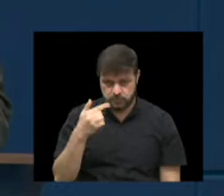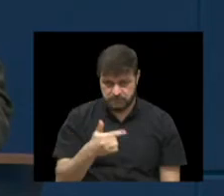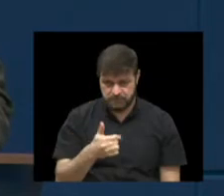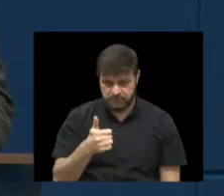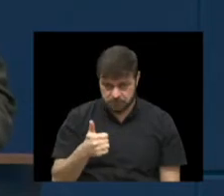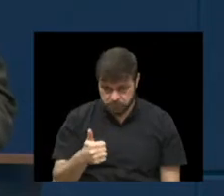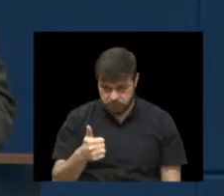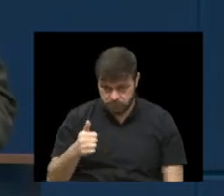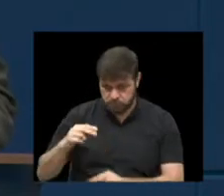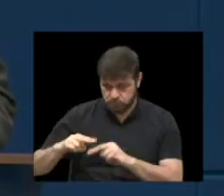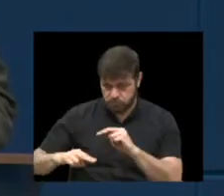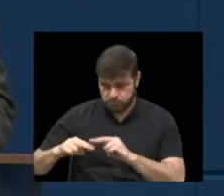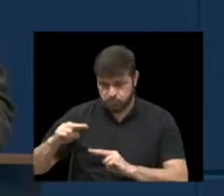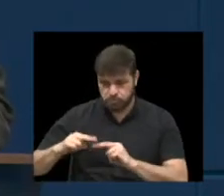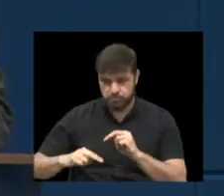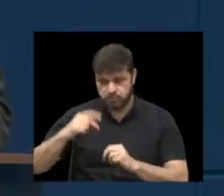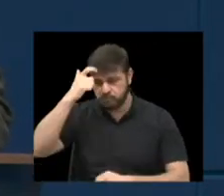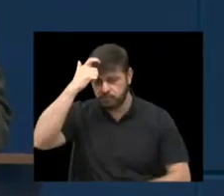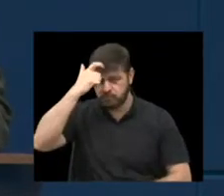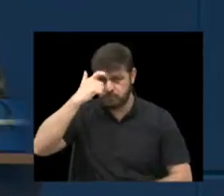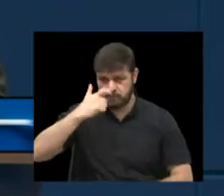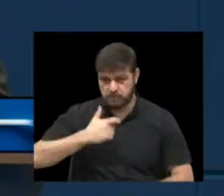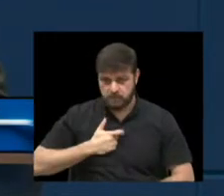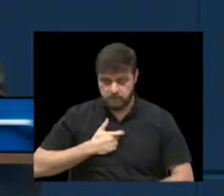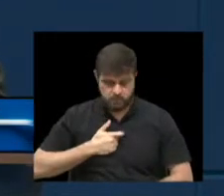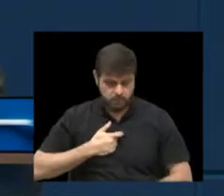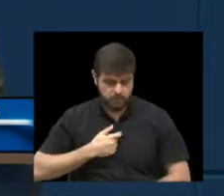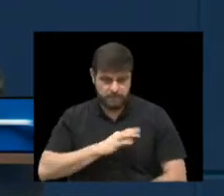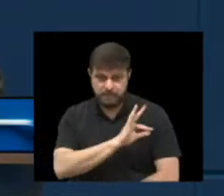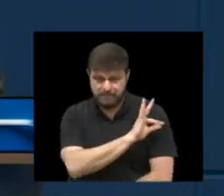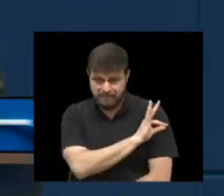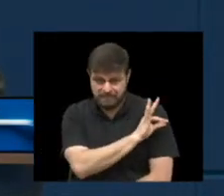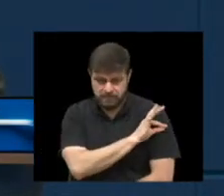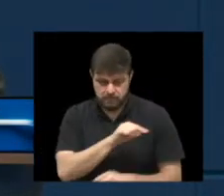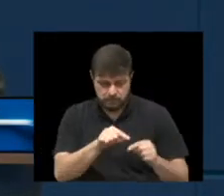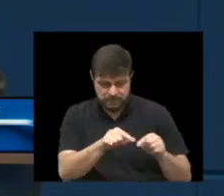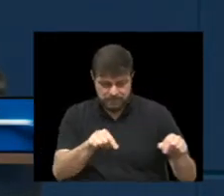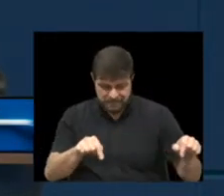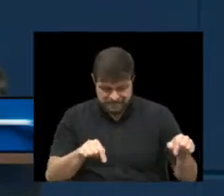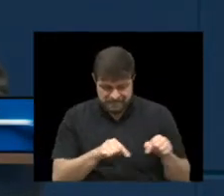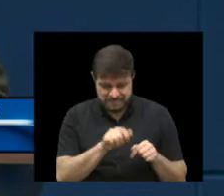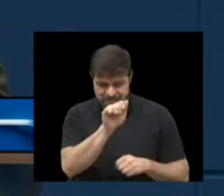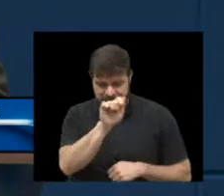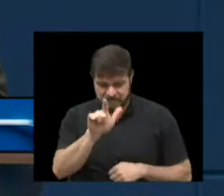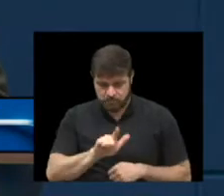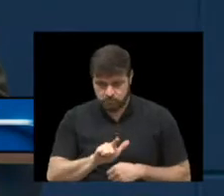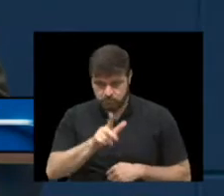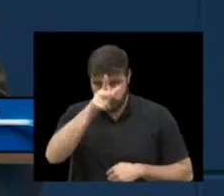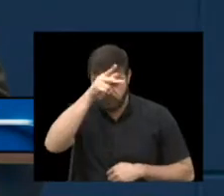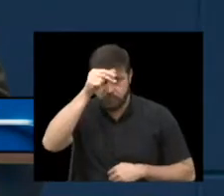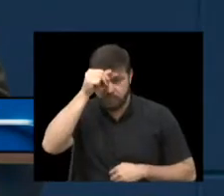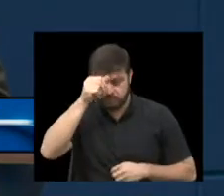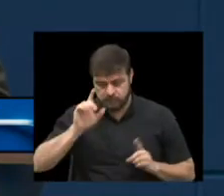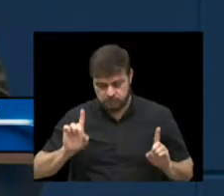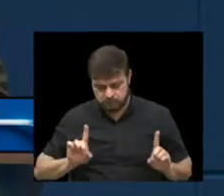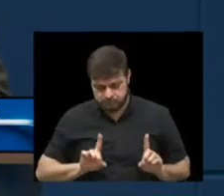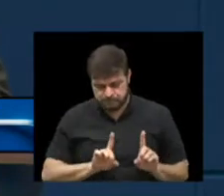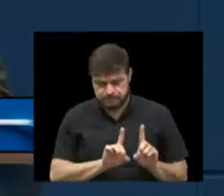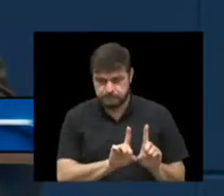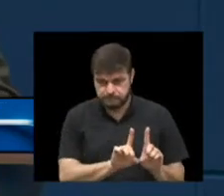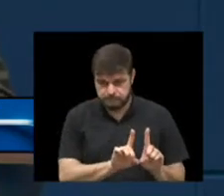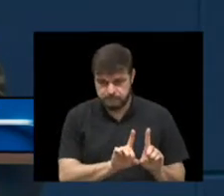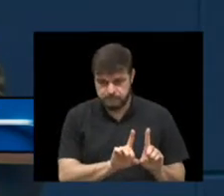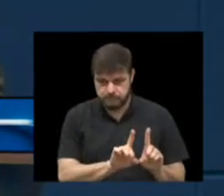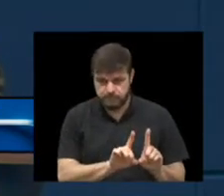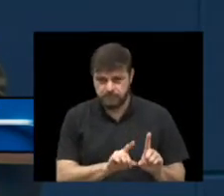eu estava lá no Salão Azul, juntamente com o prefeito Jonas Donizete, e ele